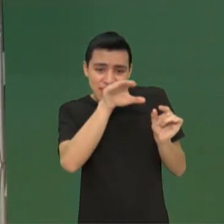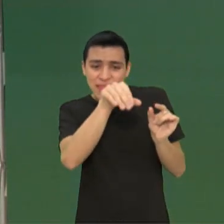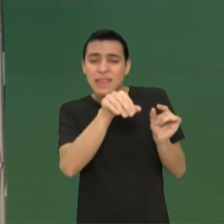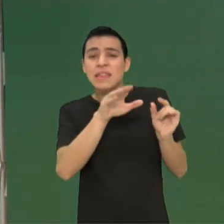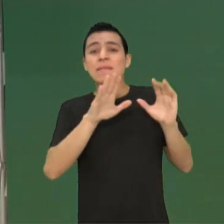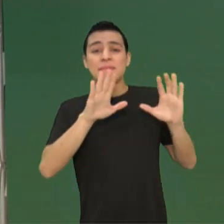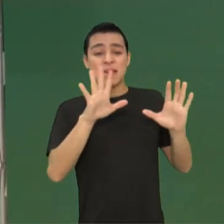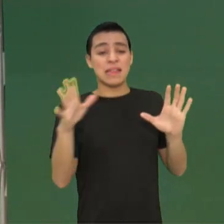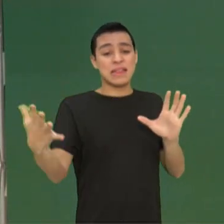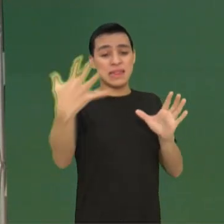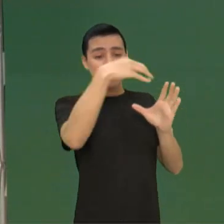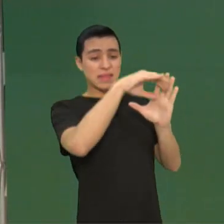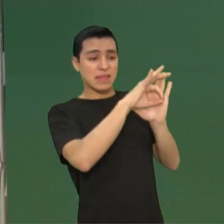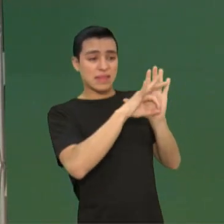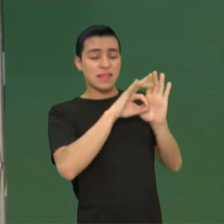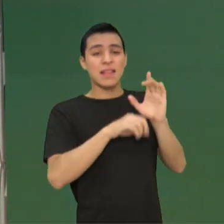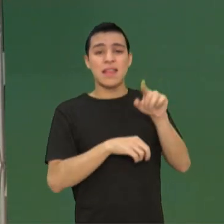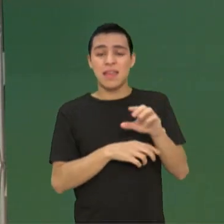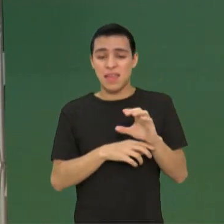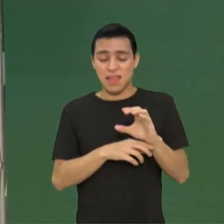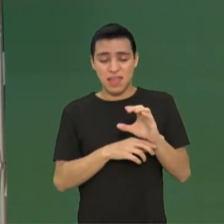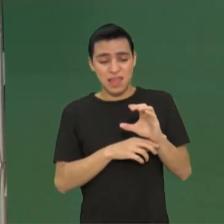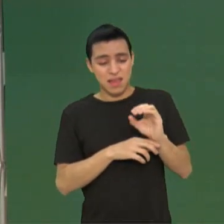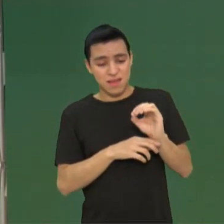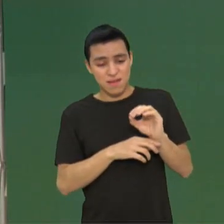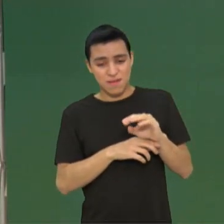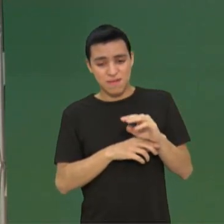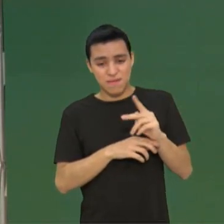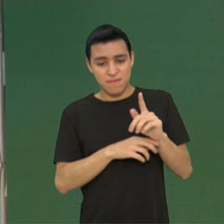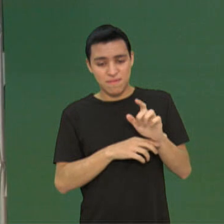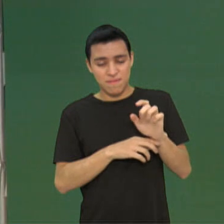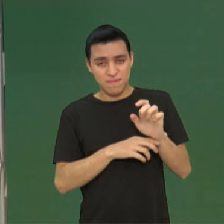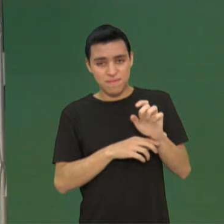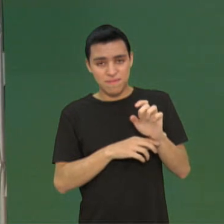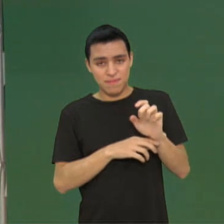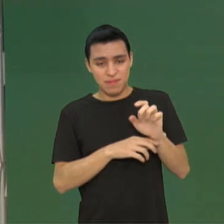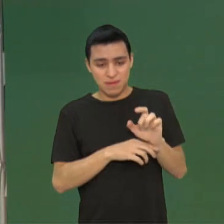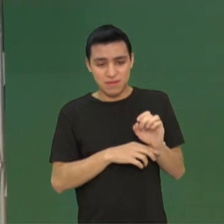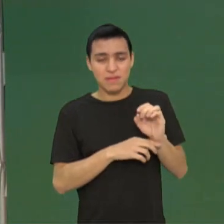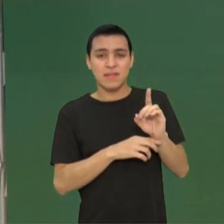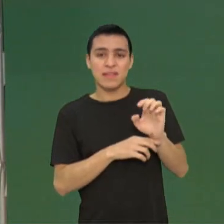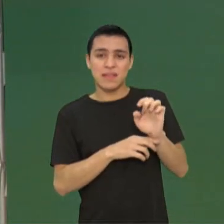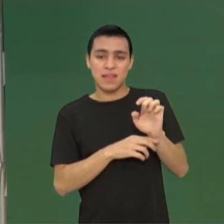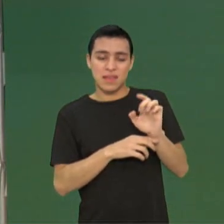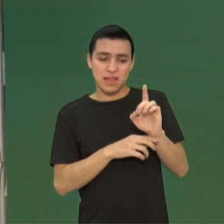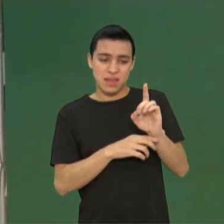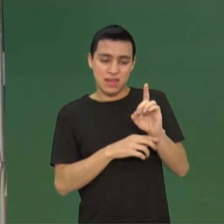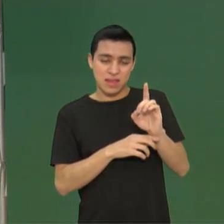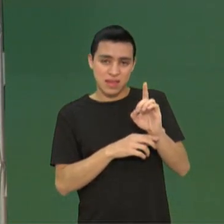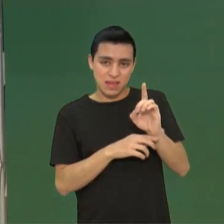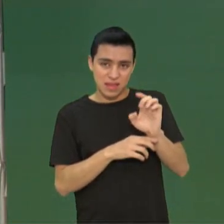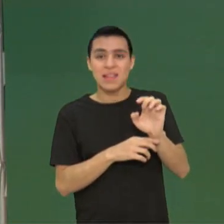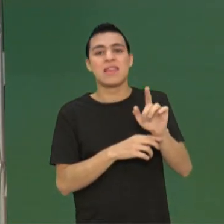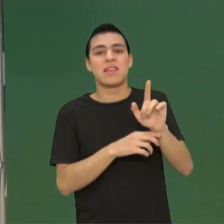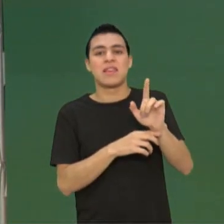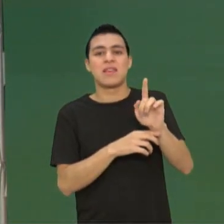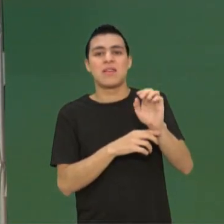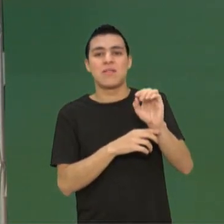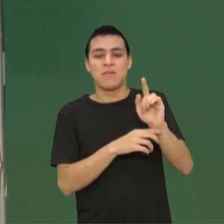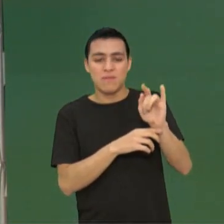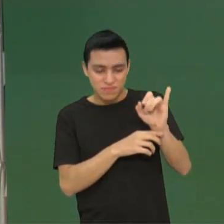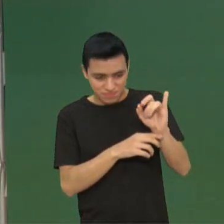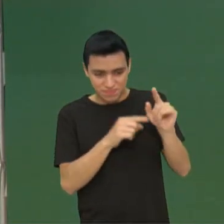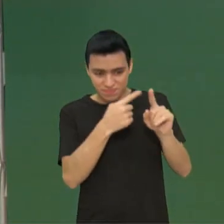célula? Complexo de Golgi. Então, o complexo de Golgi, ele faz lisossomos. Quando esses pacotinhos que ele produz,